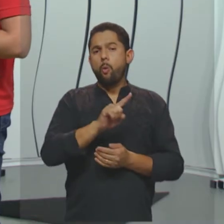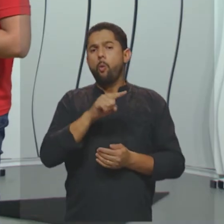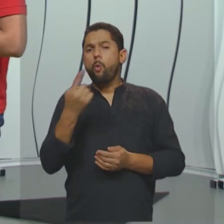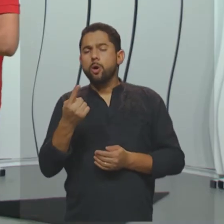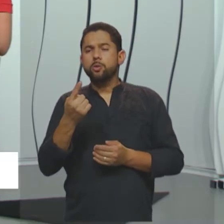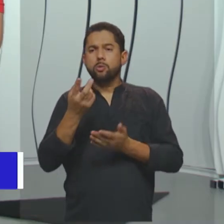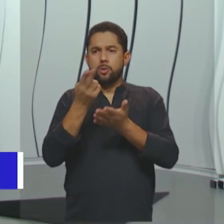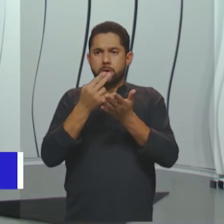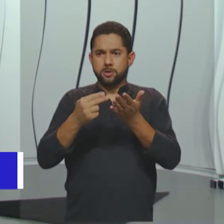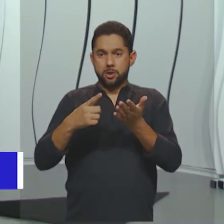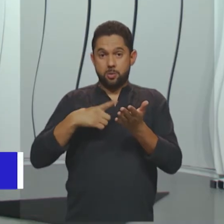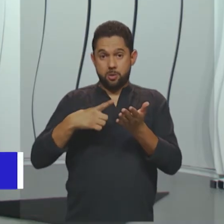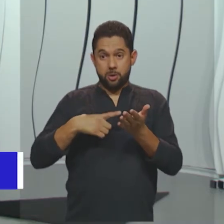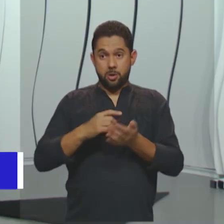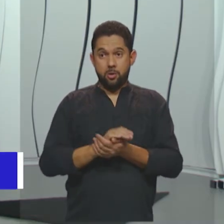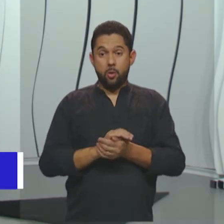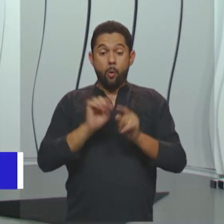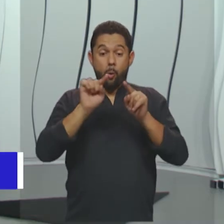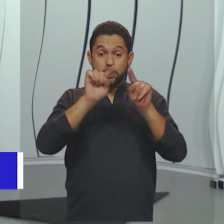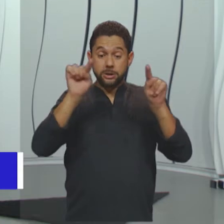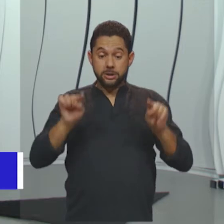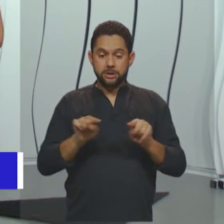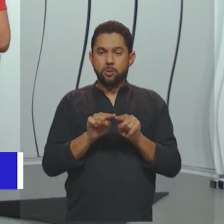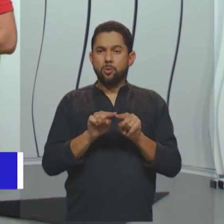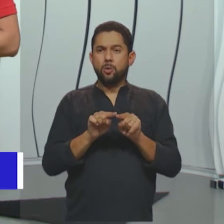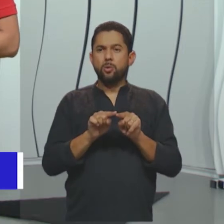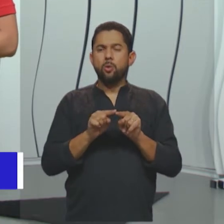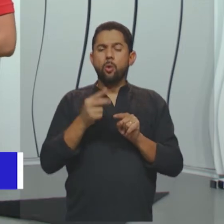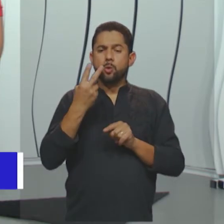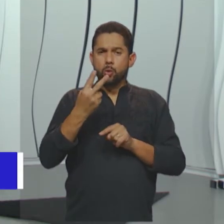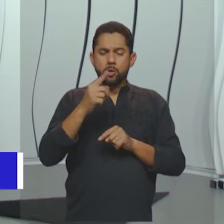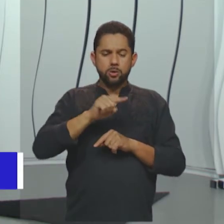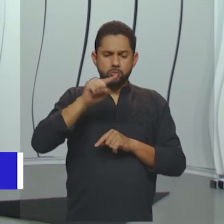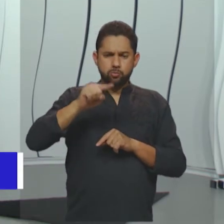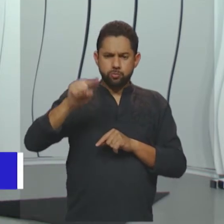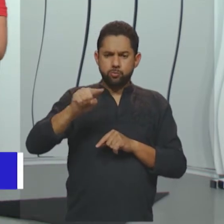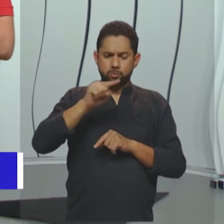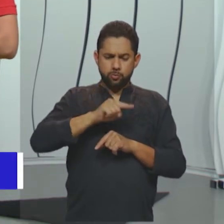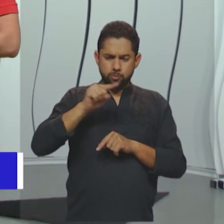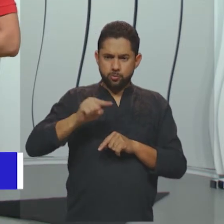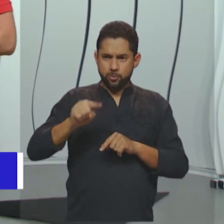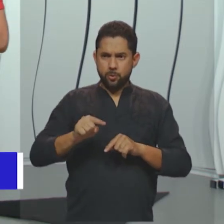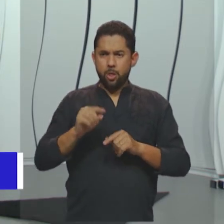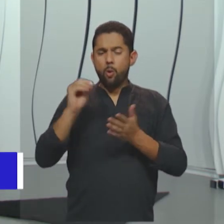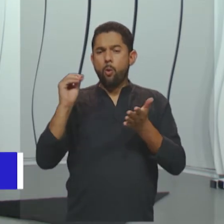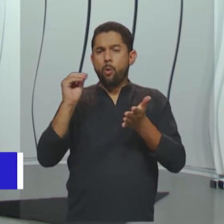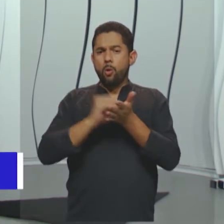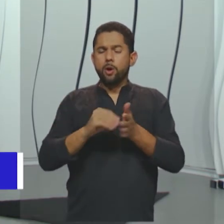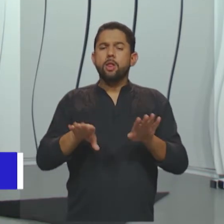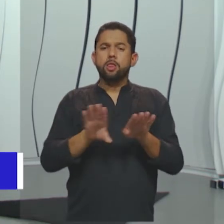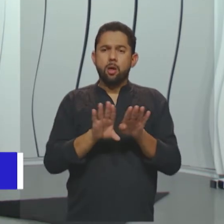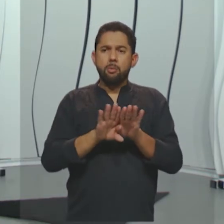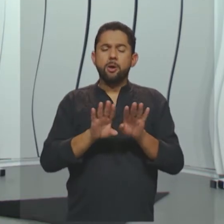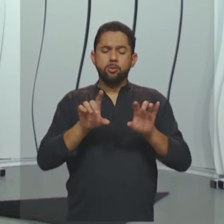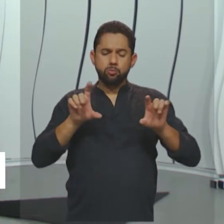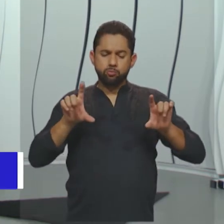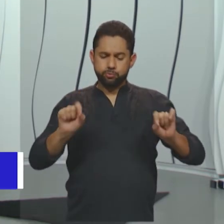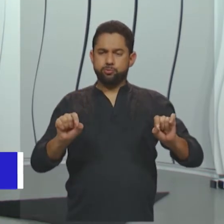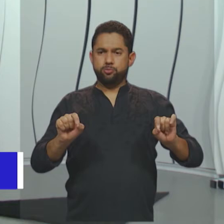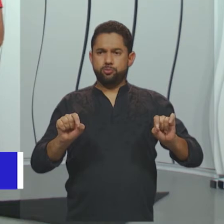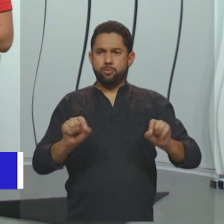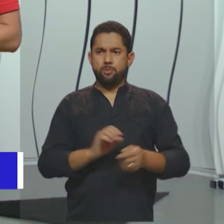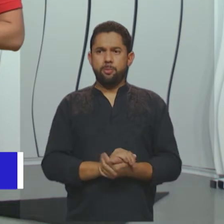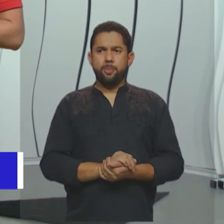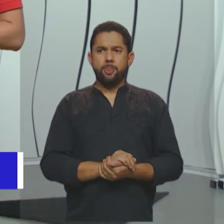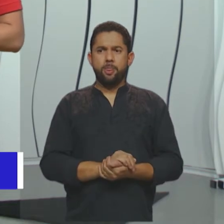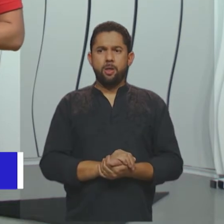nós temos um circuito em paralelo com 2 resistores, e eu coloquei o voltímetro também em paralelo. Note